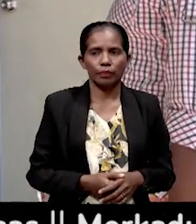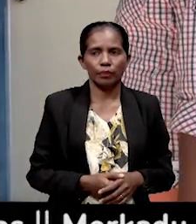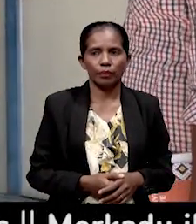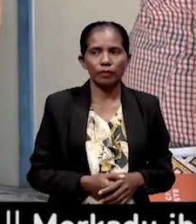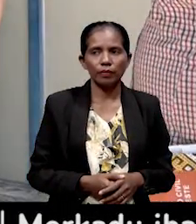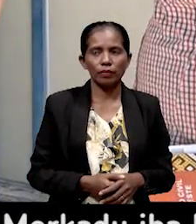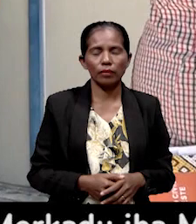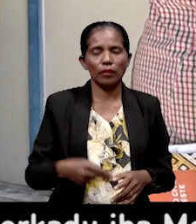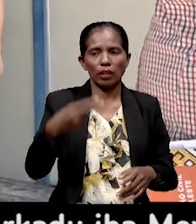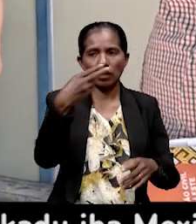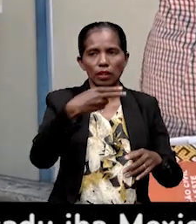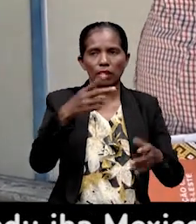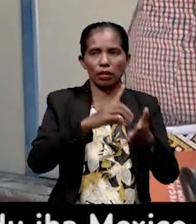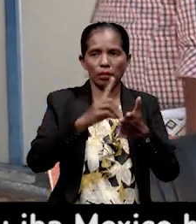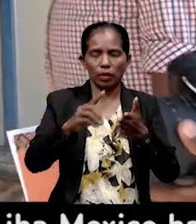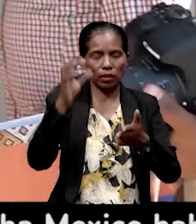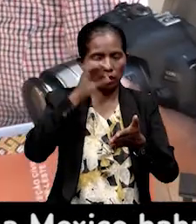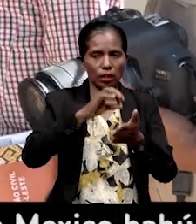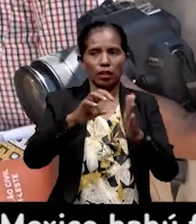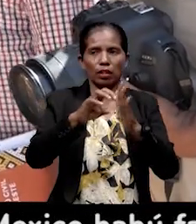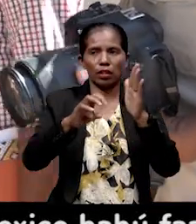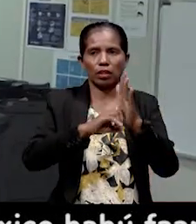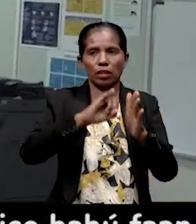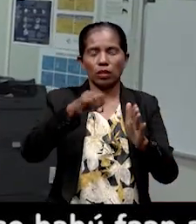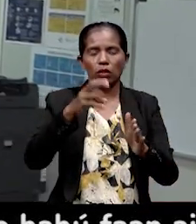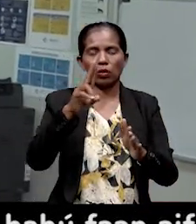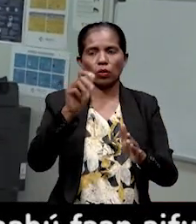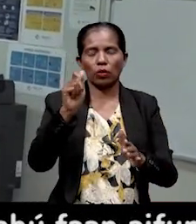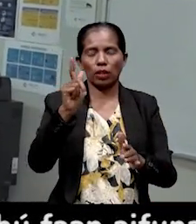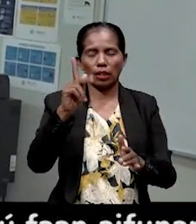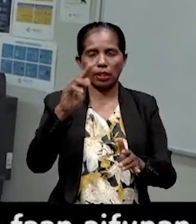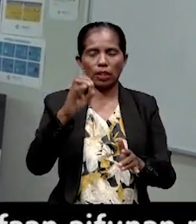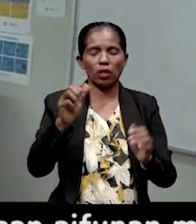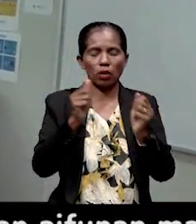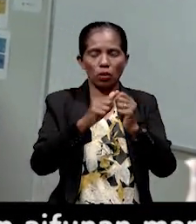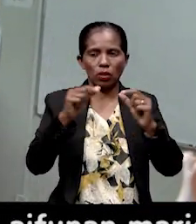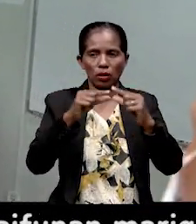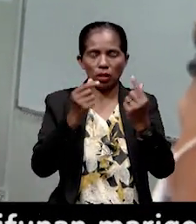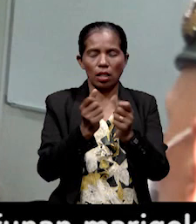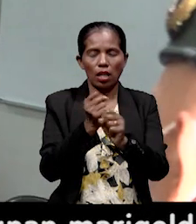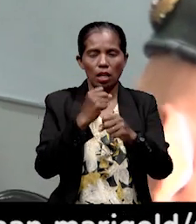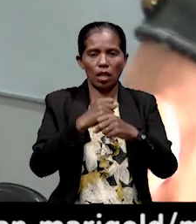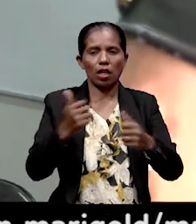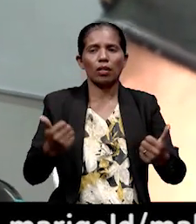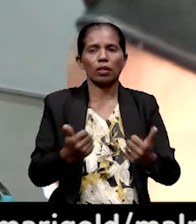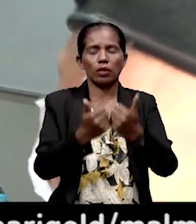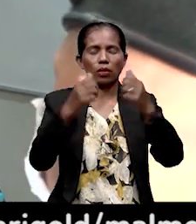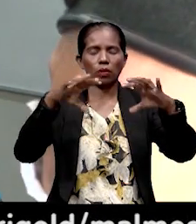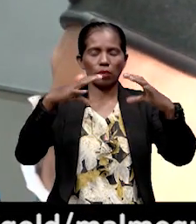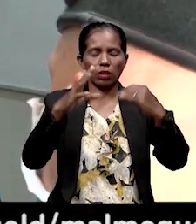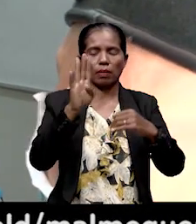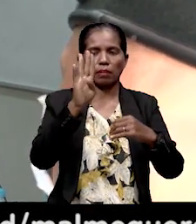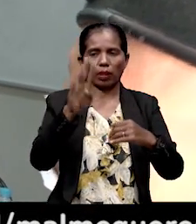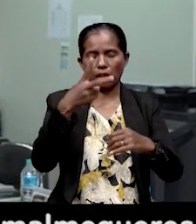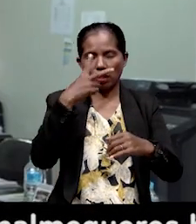Quinta semana, né, secretário de Estado de Proteção Civil, Joaquim Guzmão, com a equipa, halou audiência com a Comissão B, que